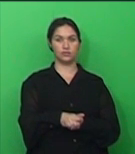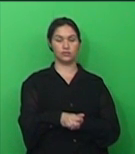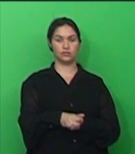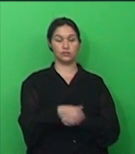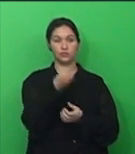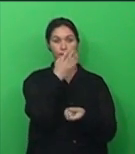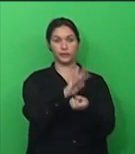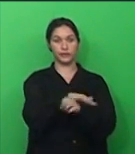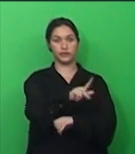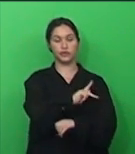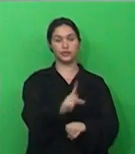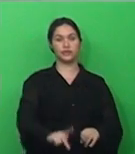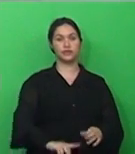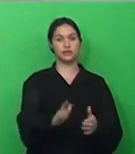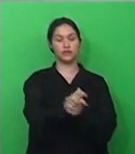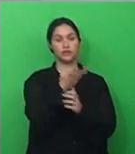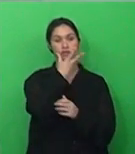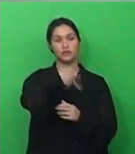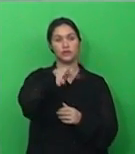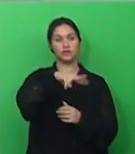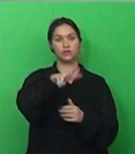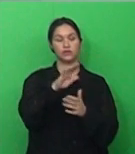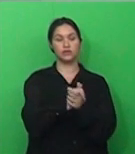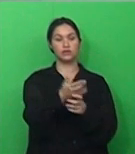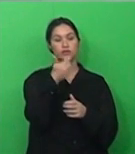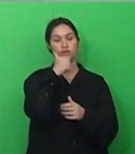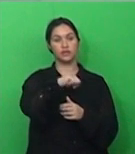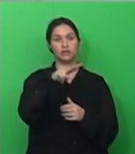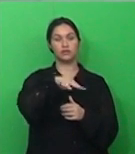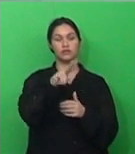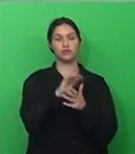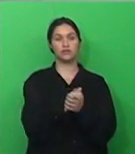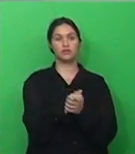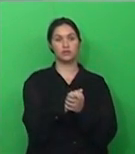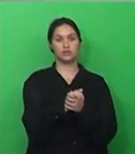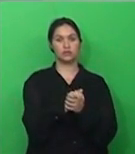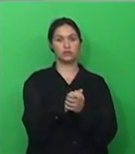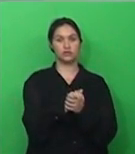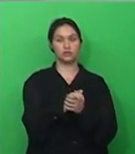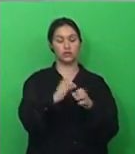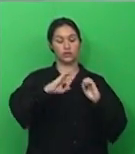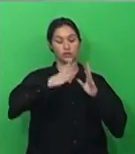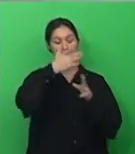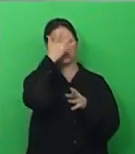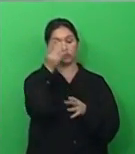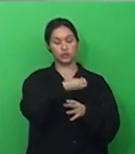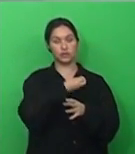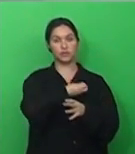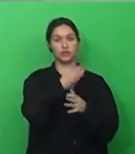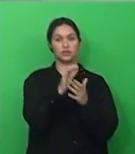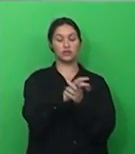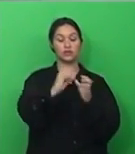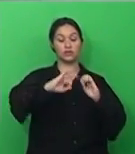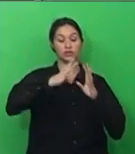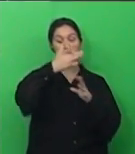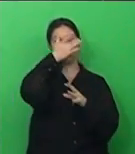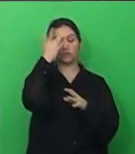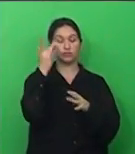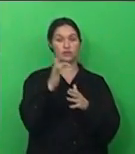Boa noite, senhor presidente, senhores vereadores, vereadoras, ao público presente, a todos que nos